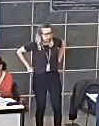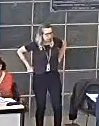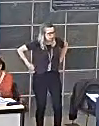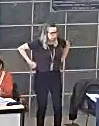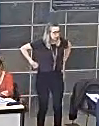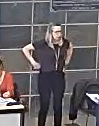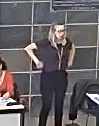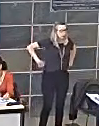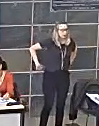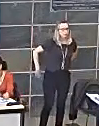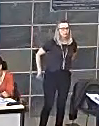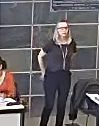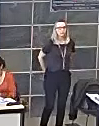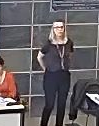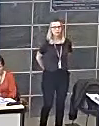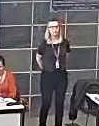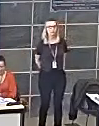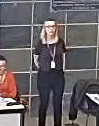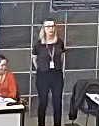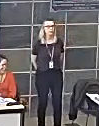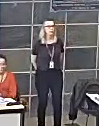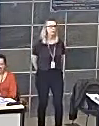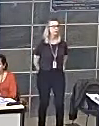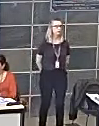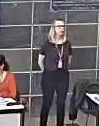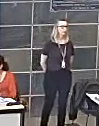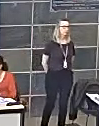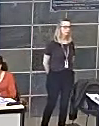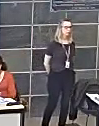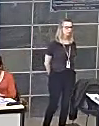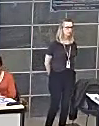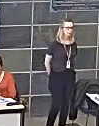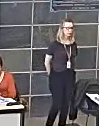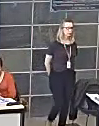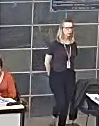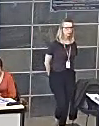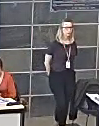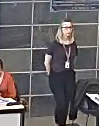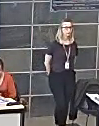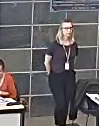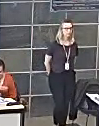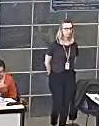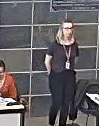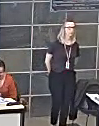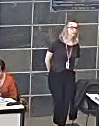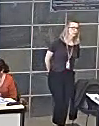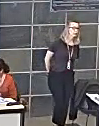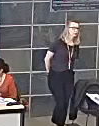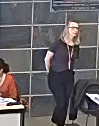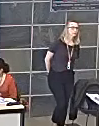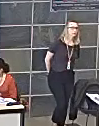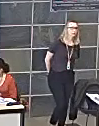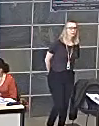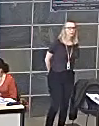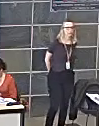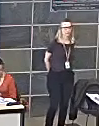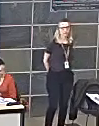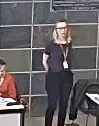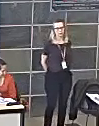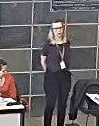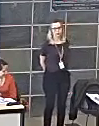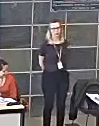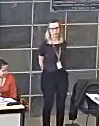todas. É um prazer. Boa tarde. Gostaria de cumprimentar a mesa e aproveitar a oportunidade de agradecer aos